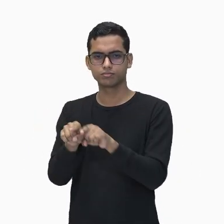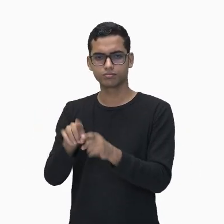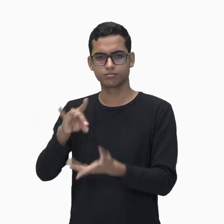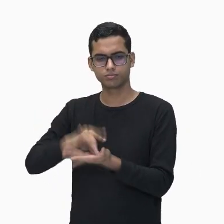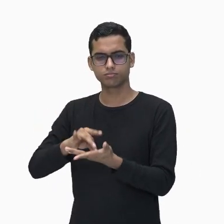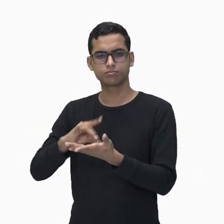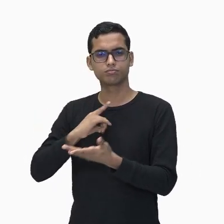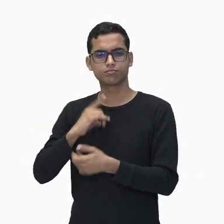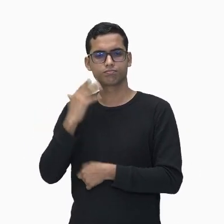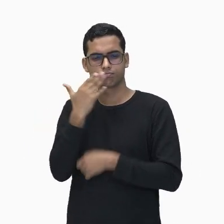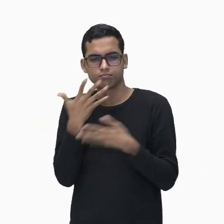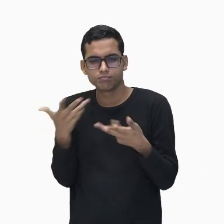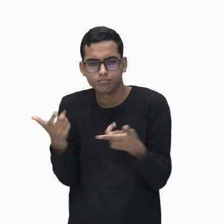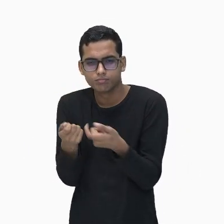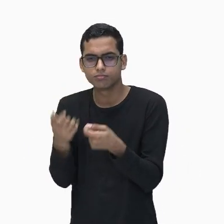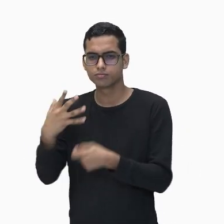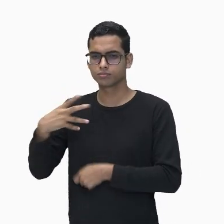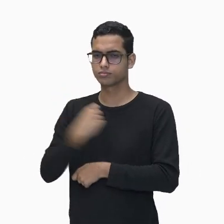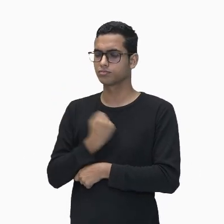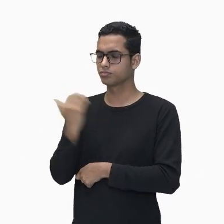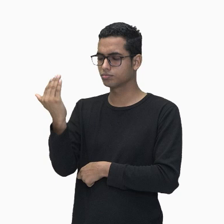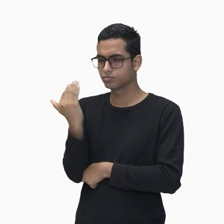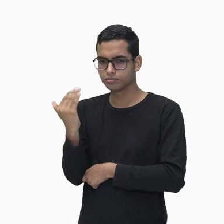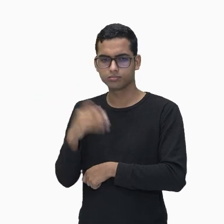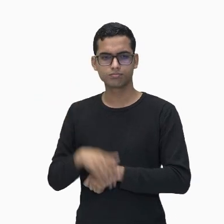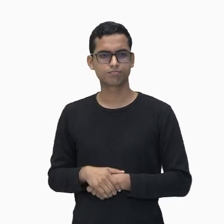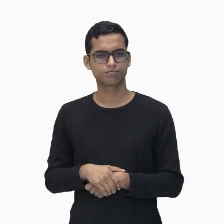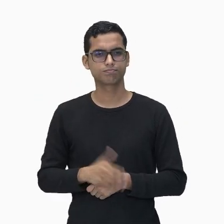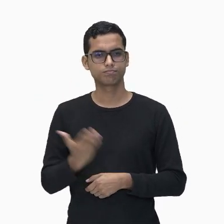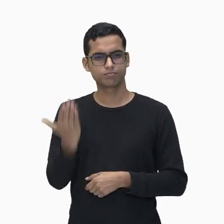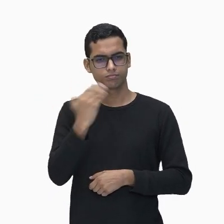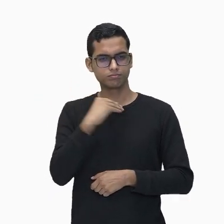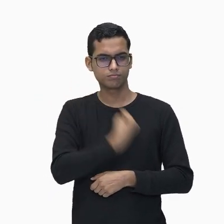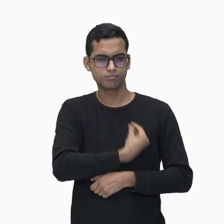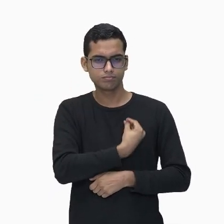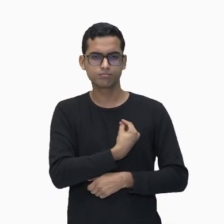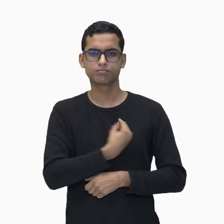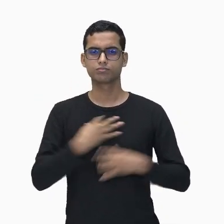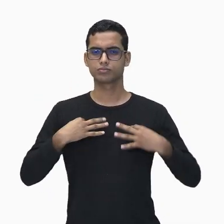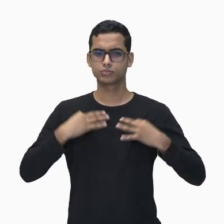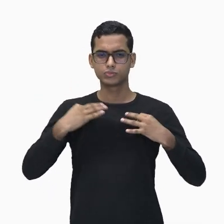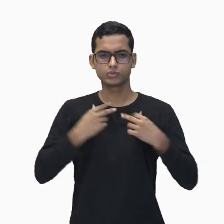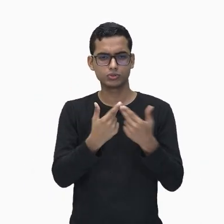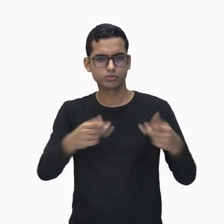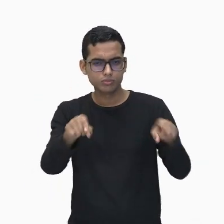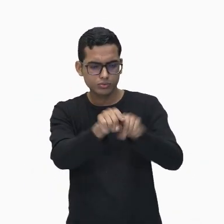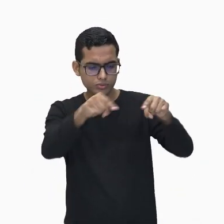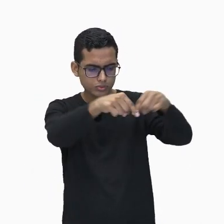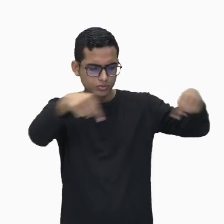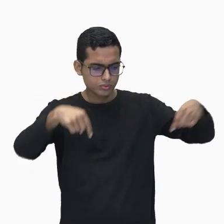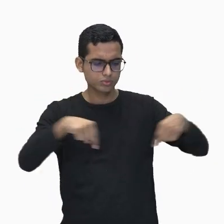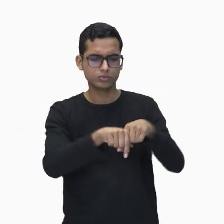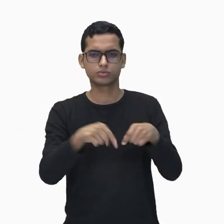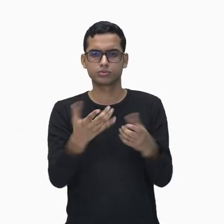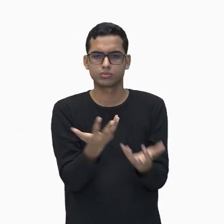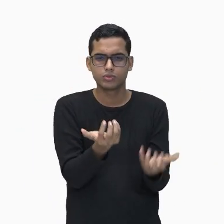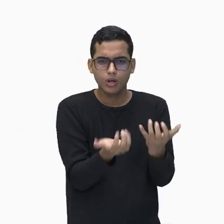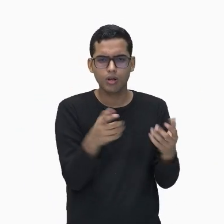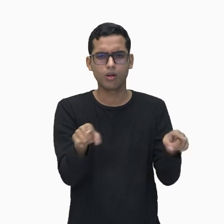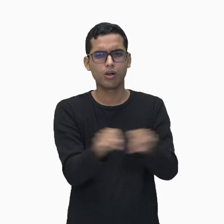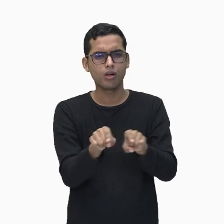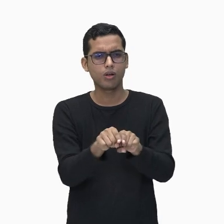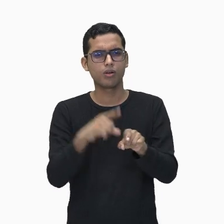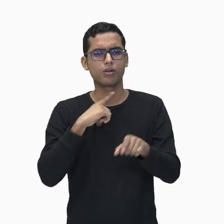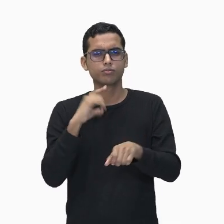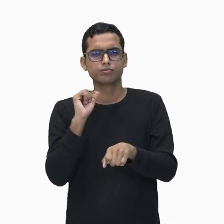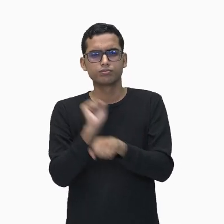doçura. Salva e vem. Vem e abafa a vida, a roupa, a sala e o fogão. Abafa a espera com